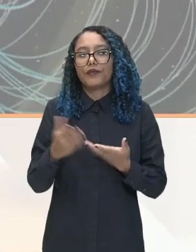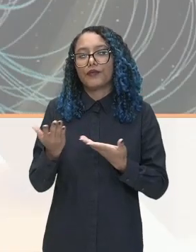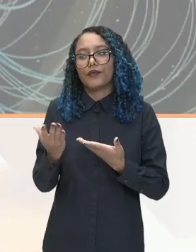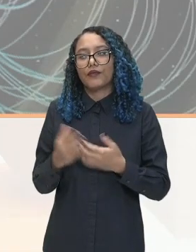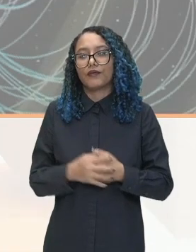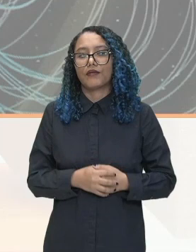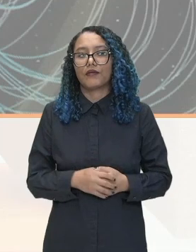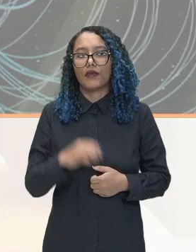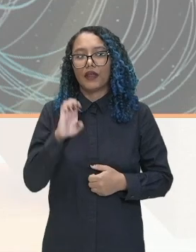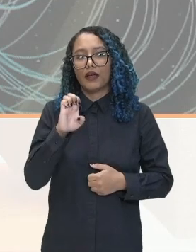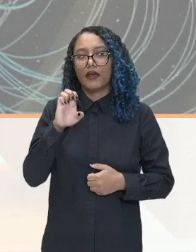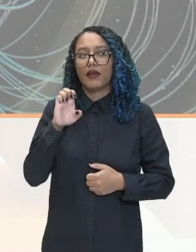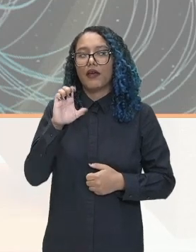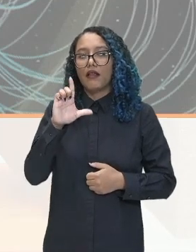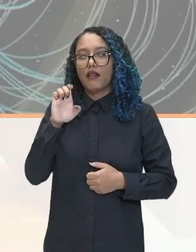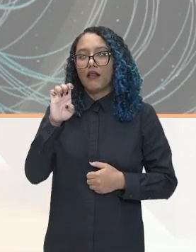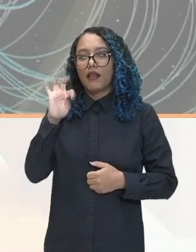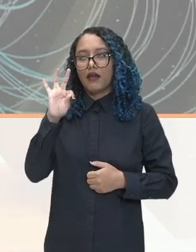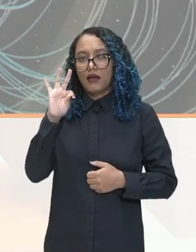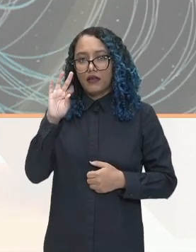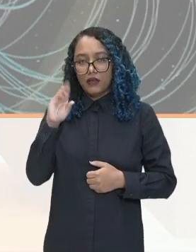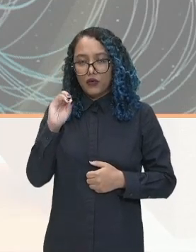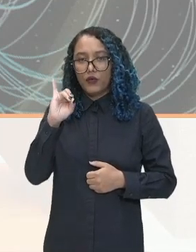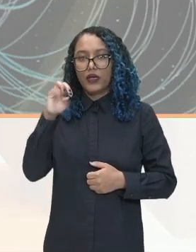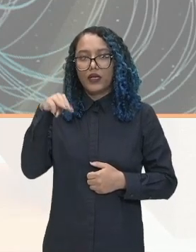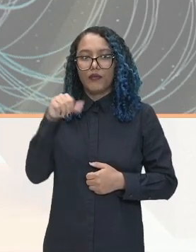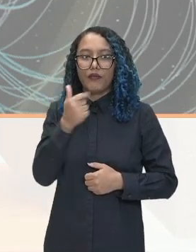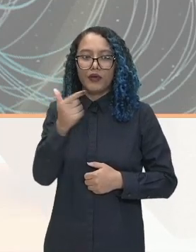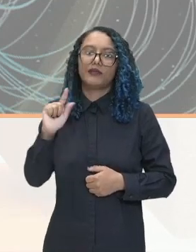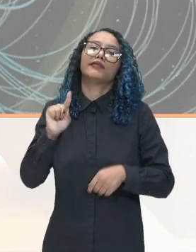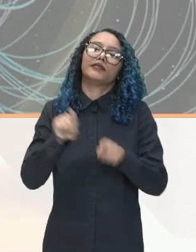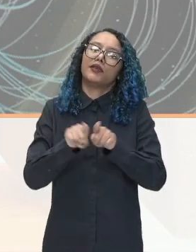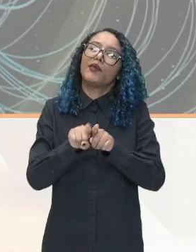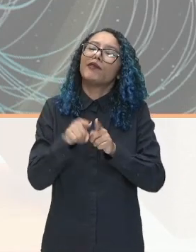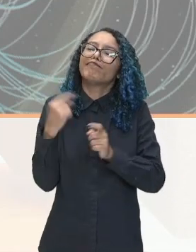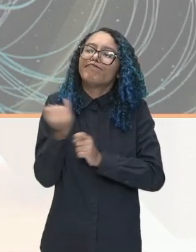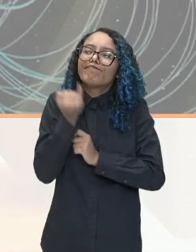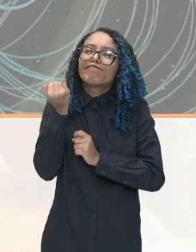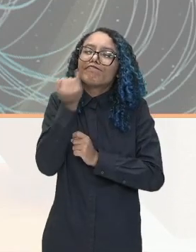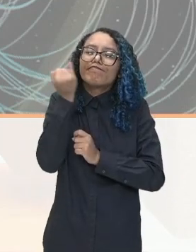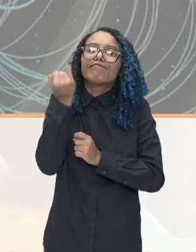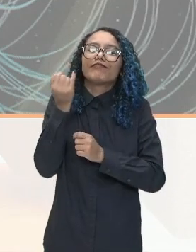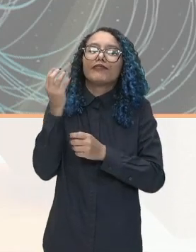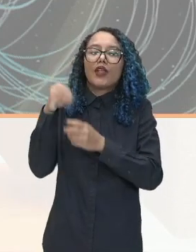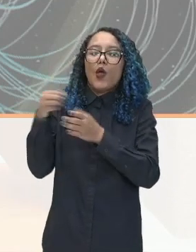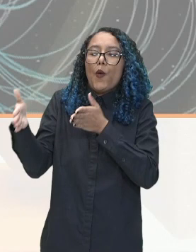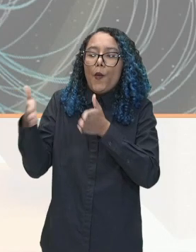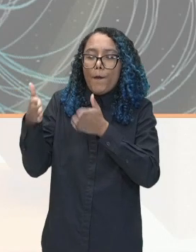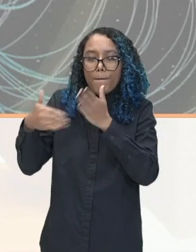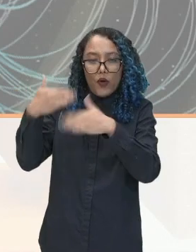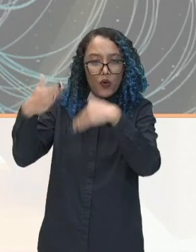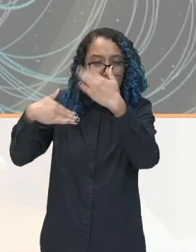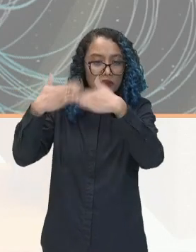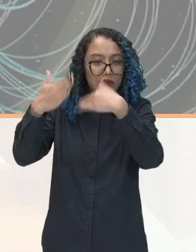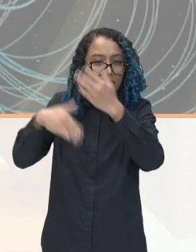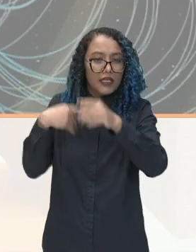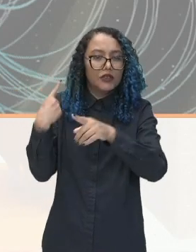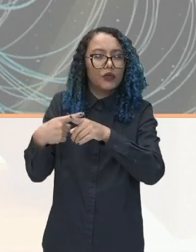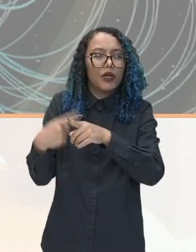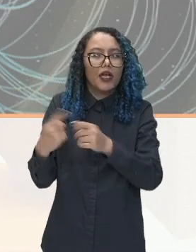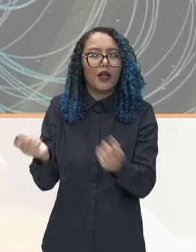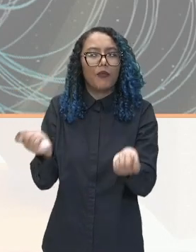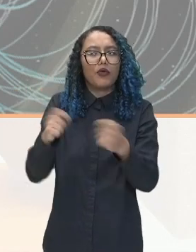o eletroímã, também importante nesse processo, né, porque tem a capacidade